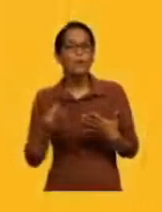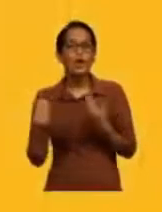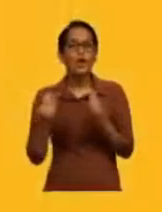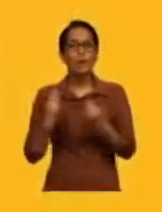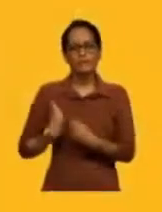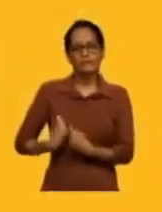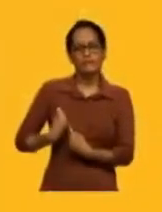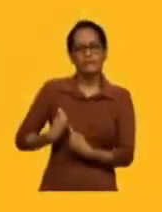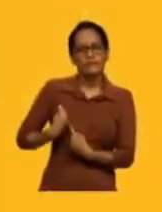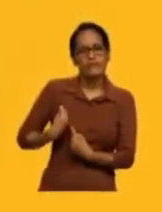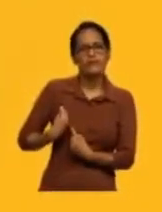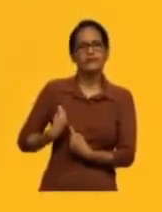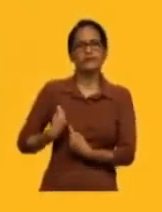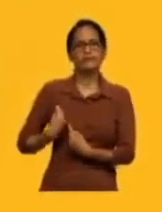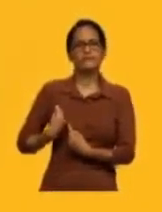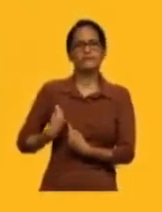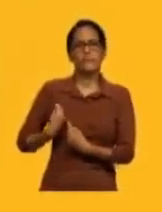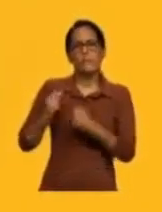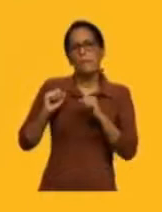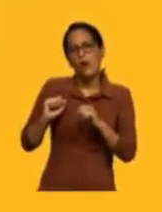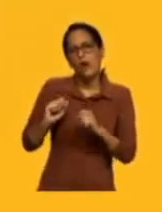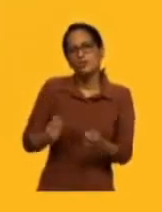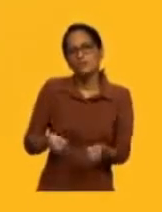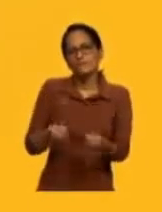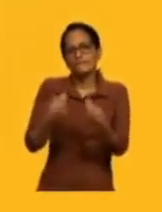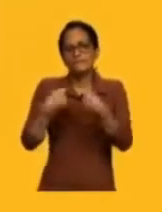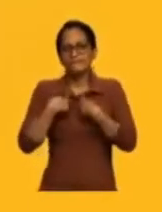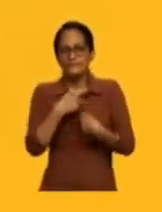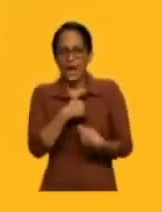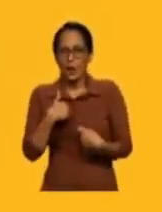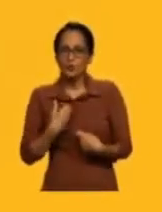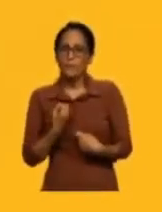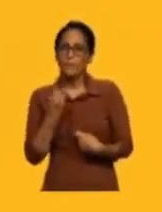vida interferem diretamente na saúde.